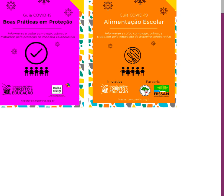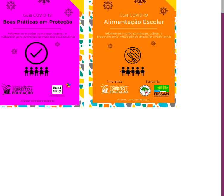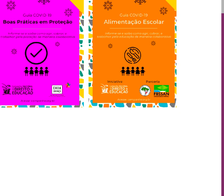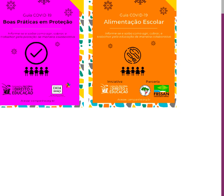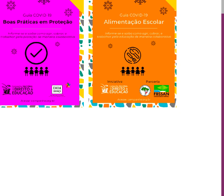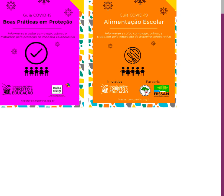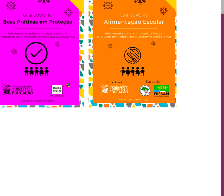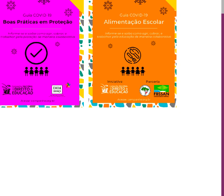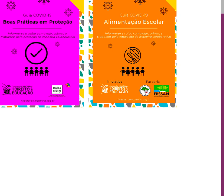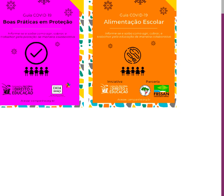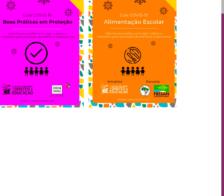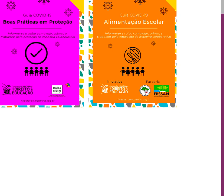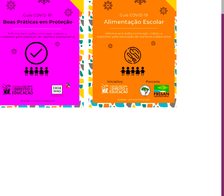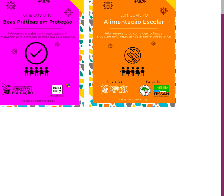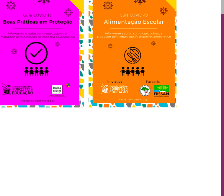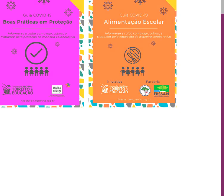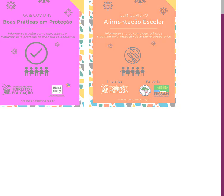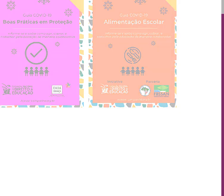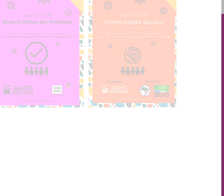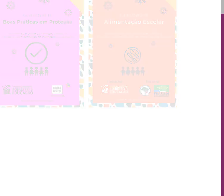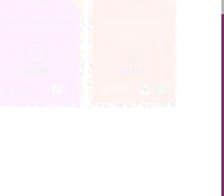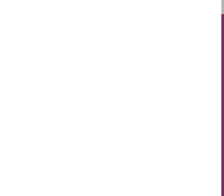Covid-19, Alimentação Escolar.